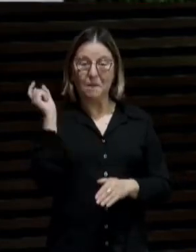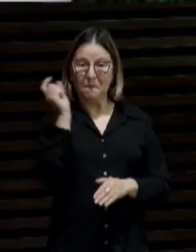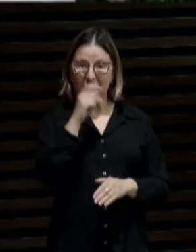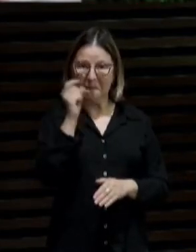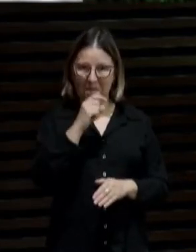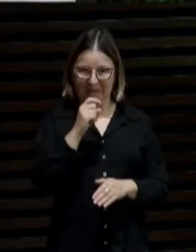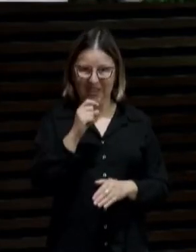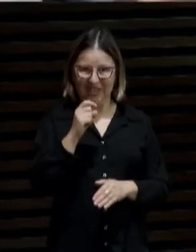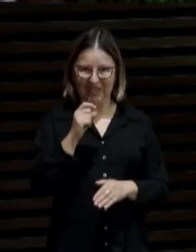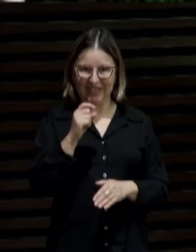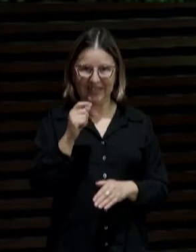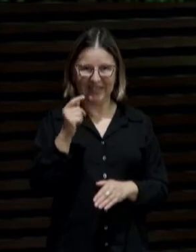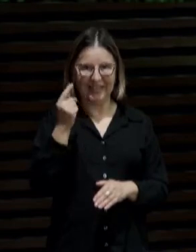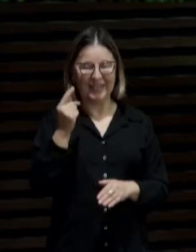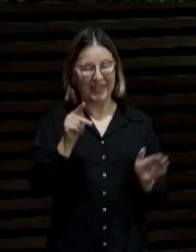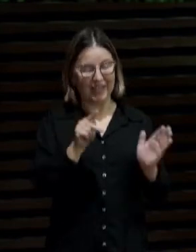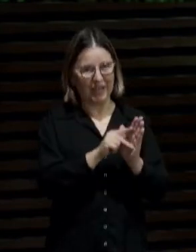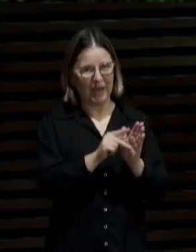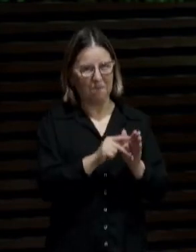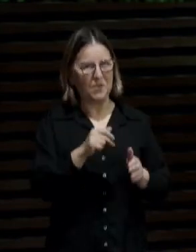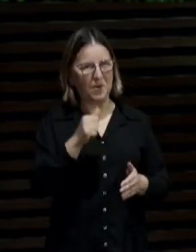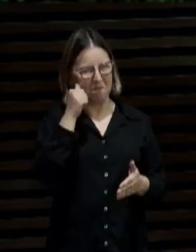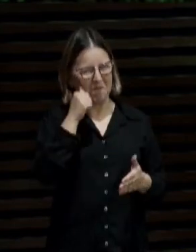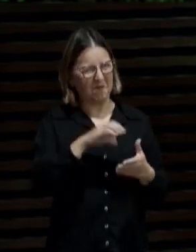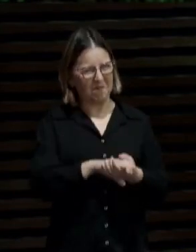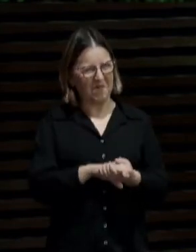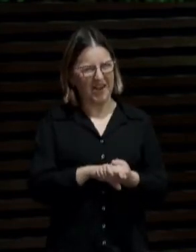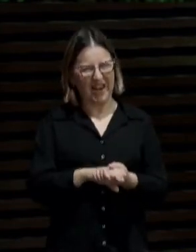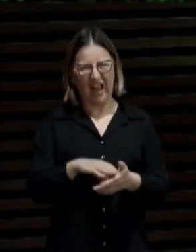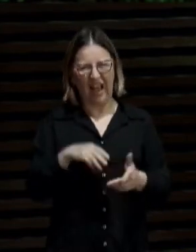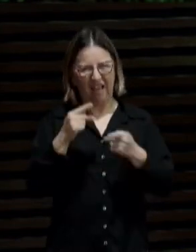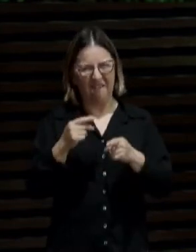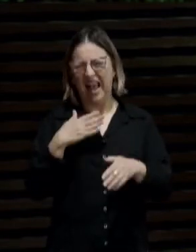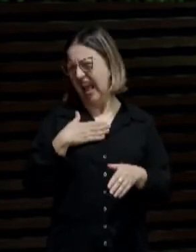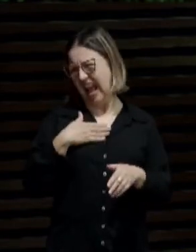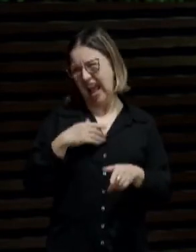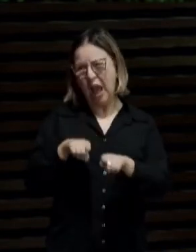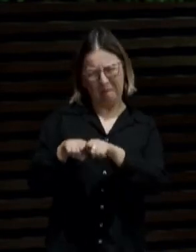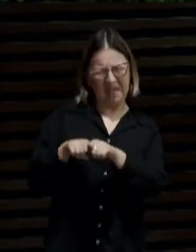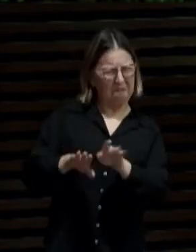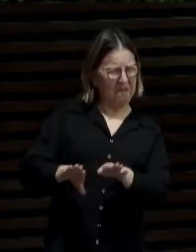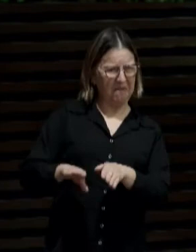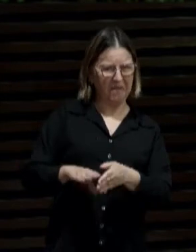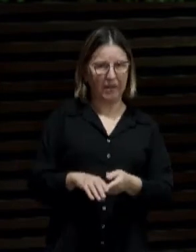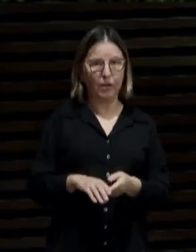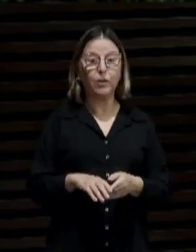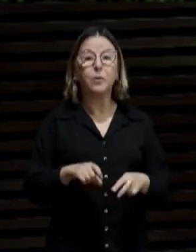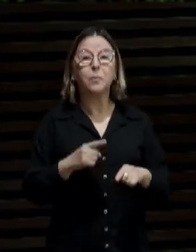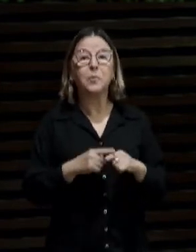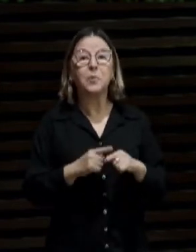como sua mulher, fica de boa, só não encosta dedo em mim. Eu estou com medo de morrer, então faz o seguinte, leva a minha mulher, depois da